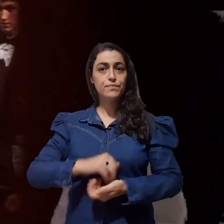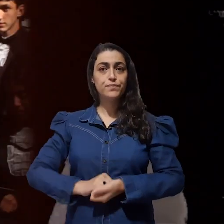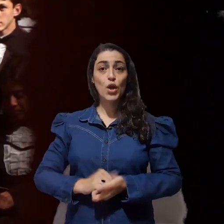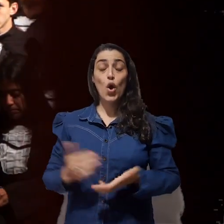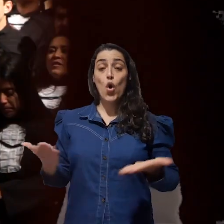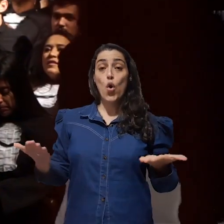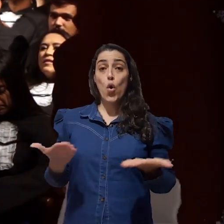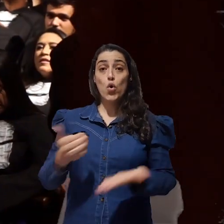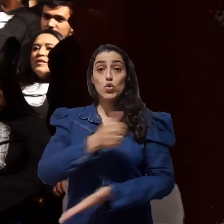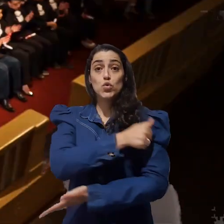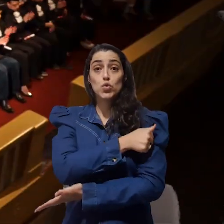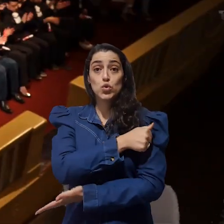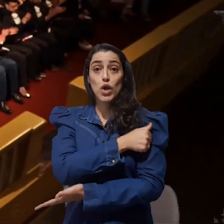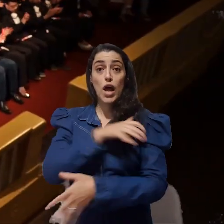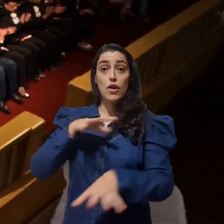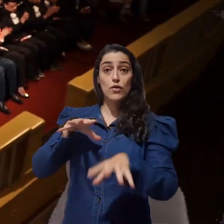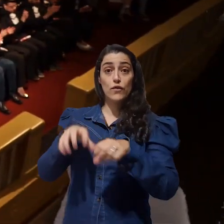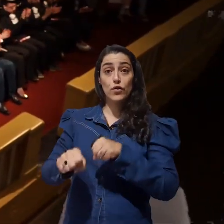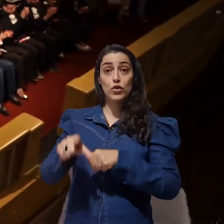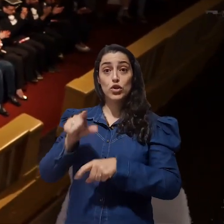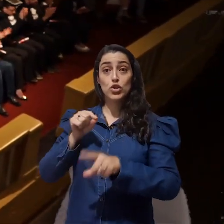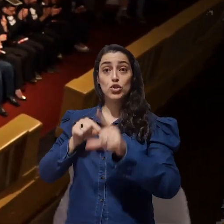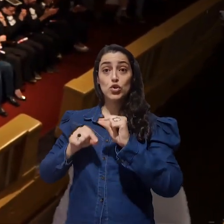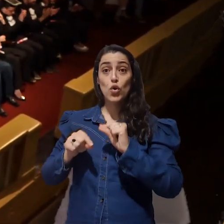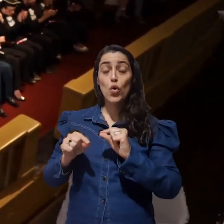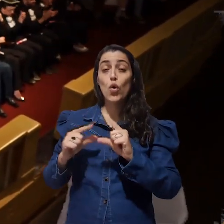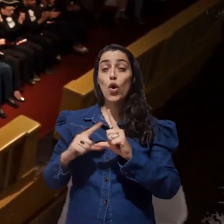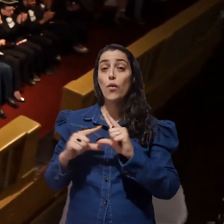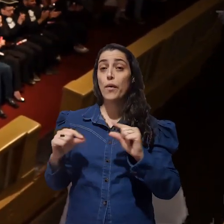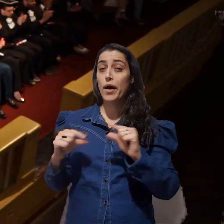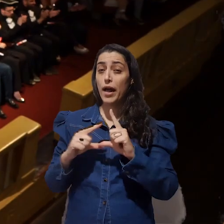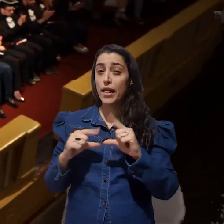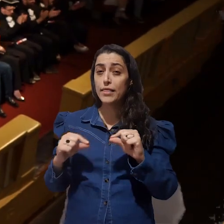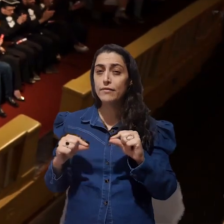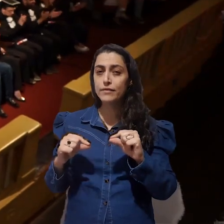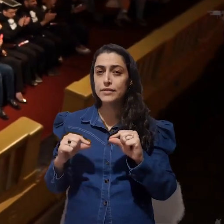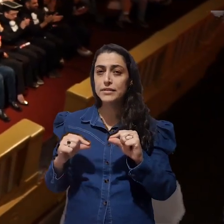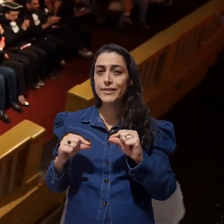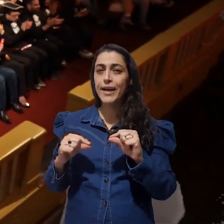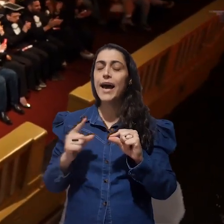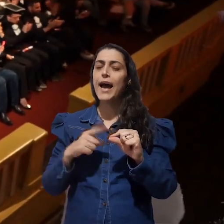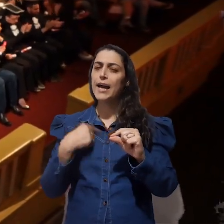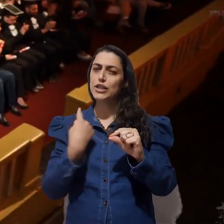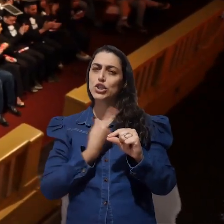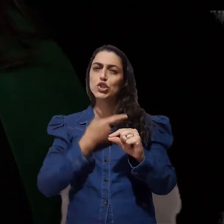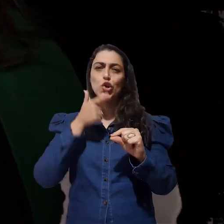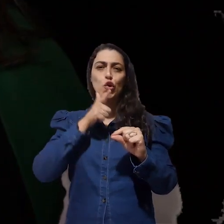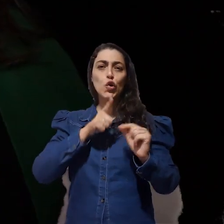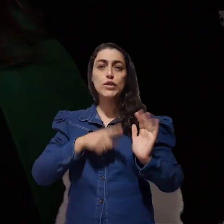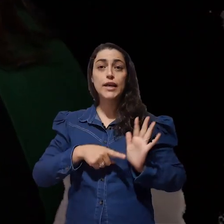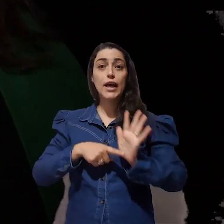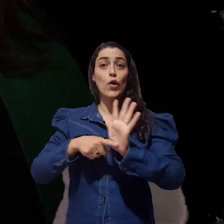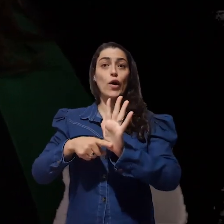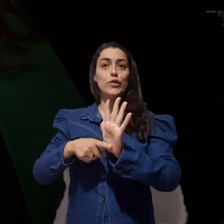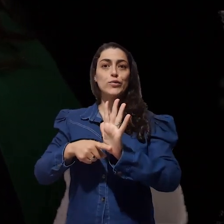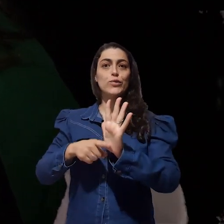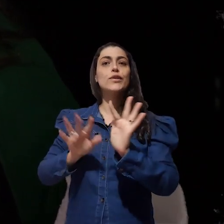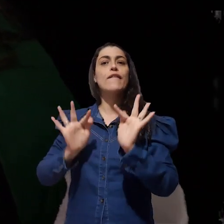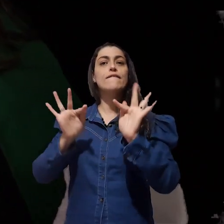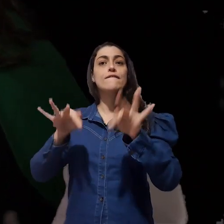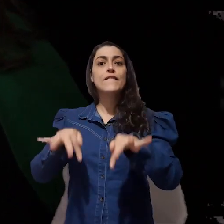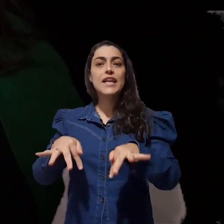dos seus filhos. E os formandos hoje, quando eles fazem a escolha pela universidade, a gente